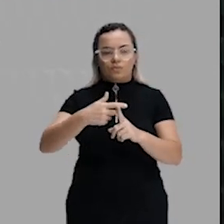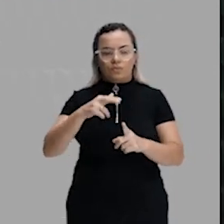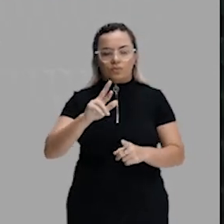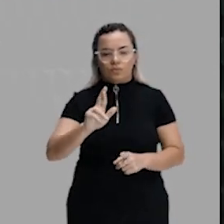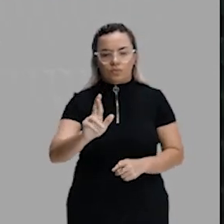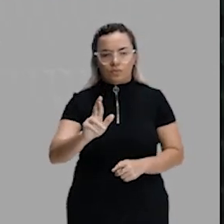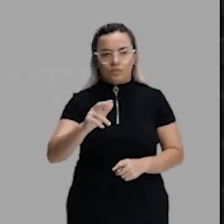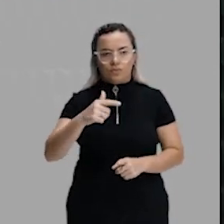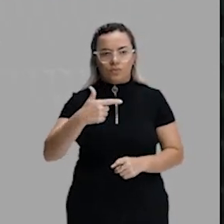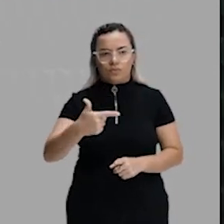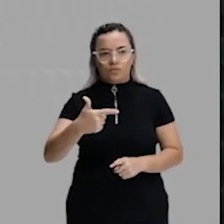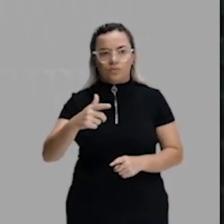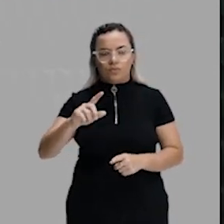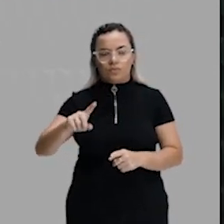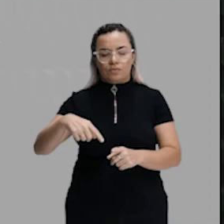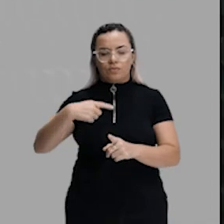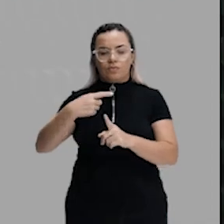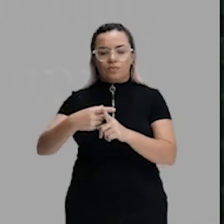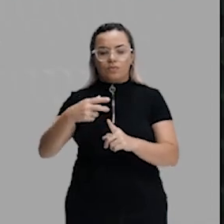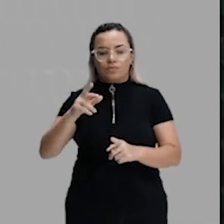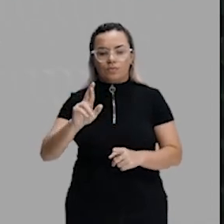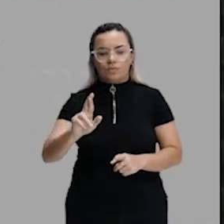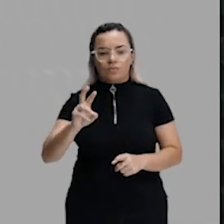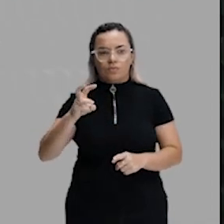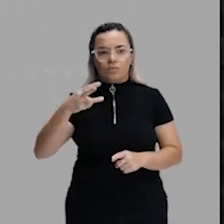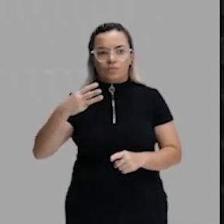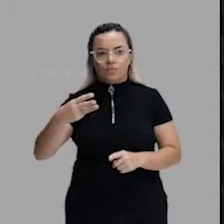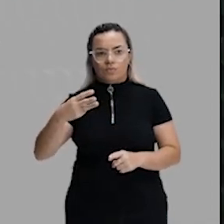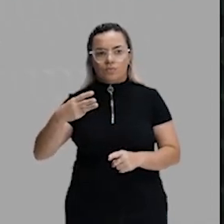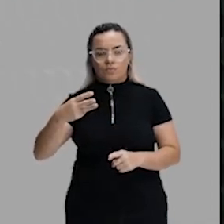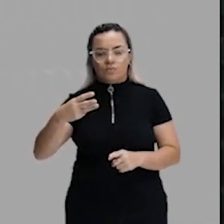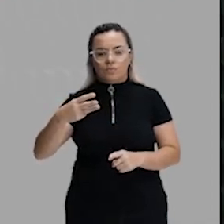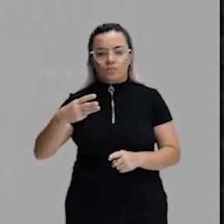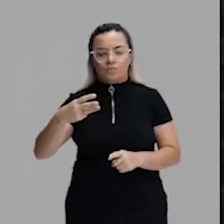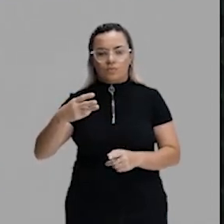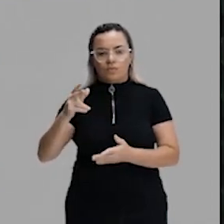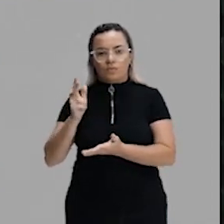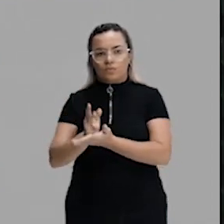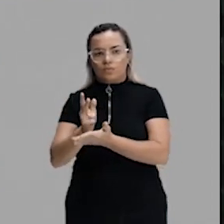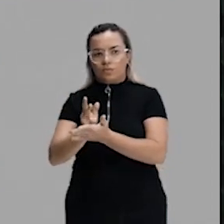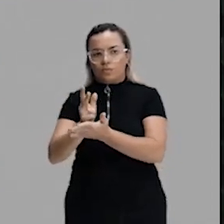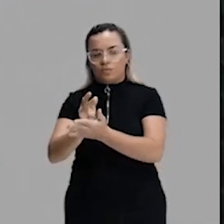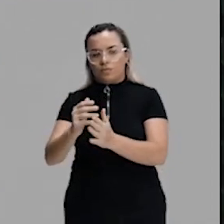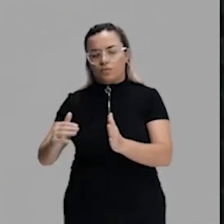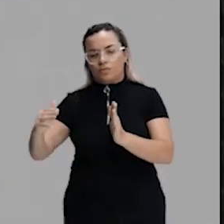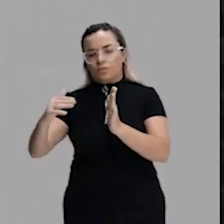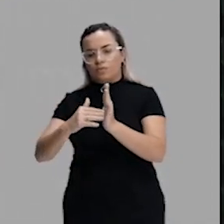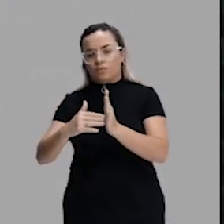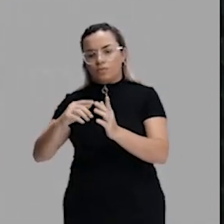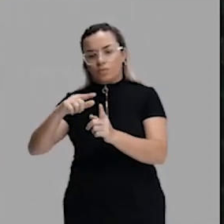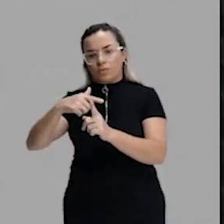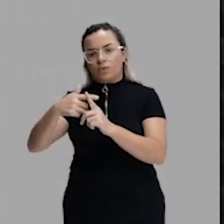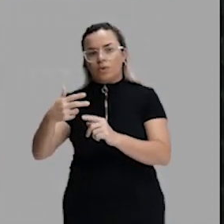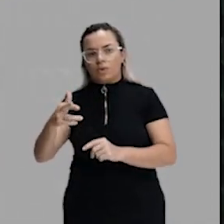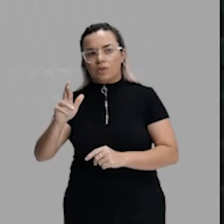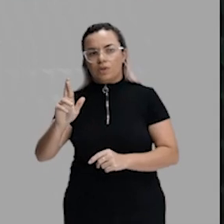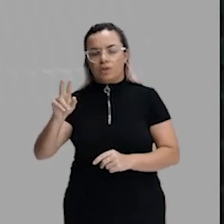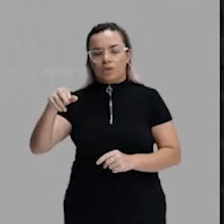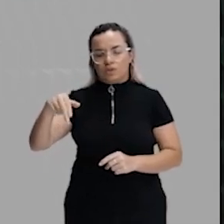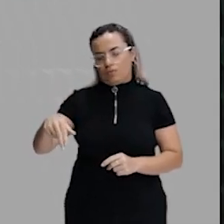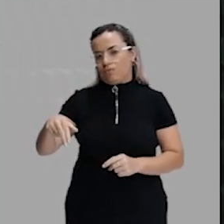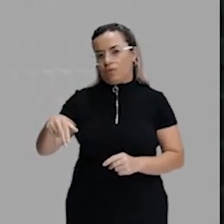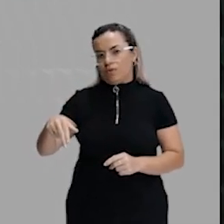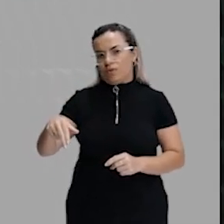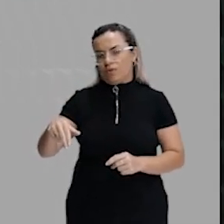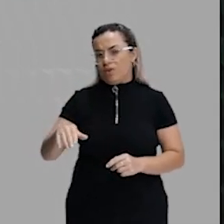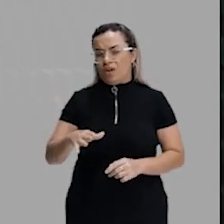mais R3 mais Rn, né? Então, é dado pela soma. Basta somar